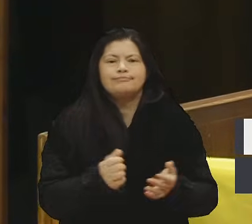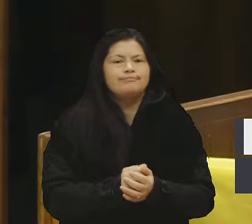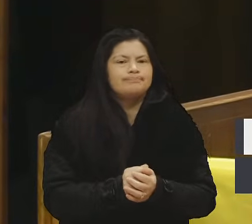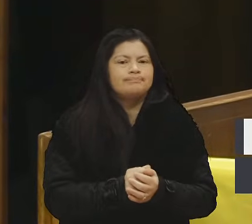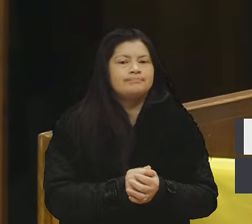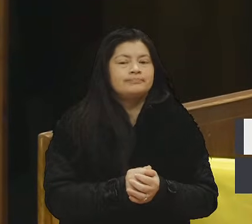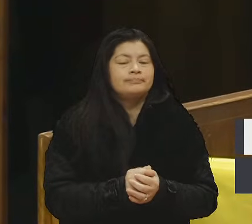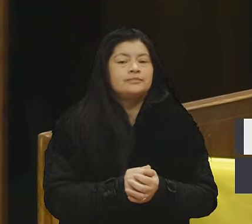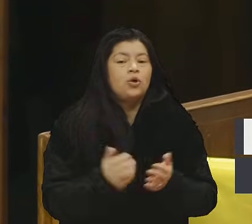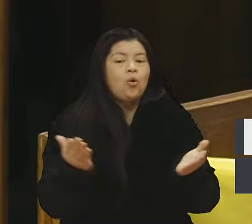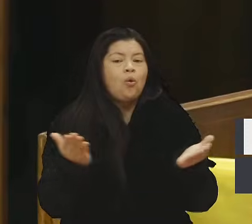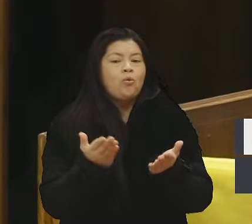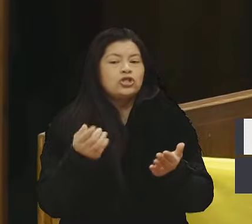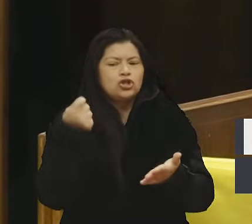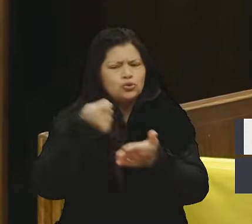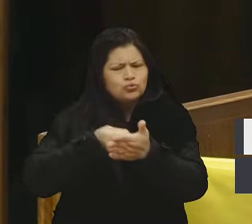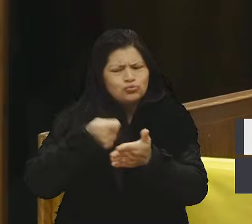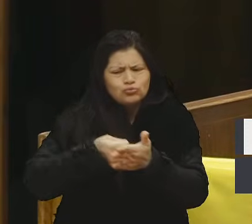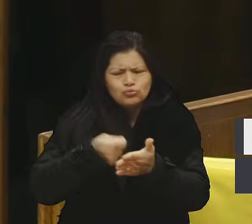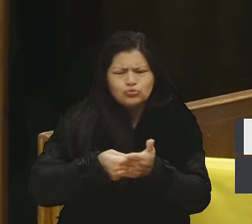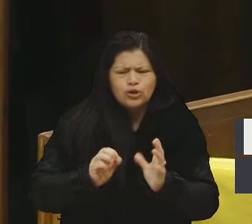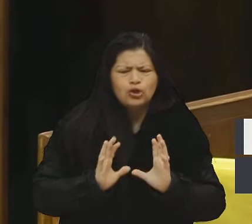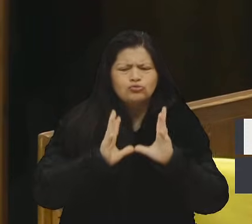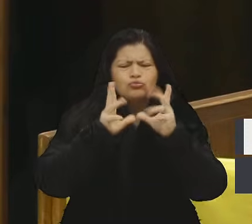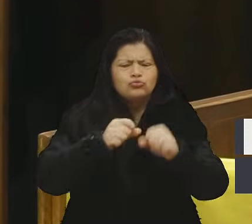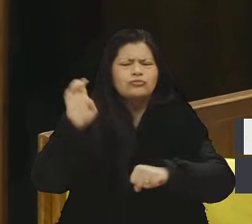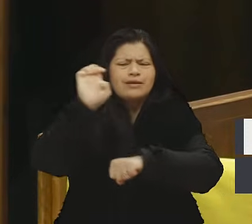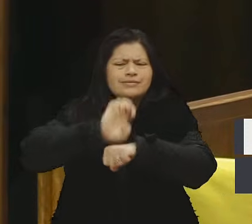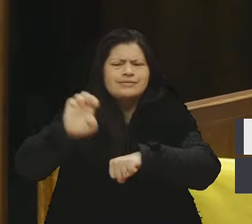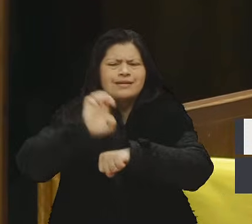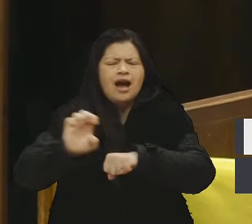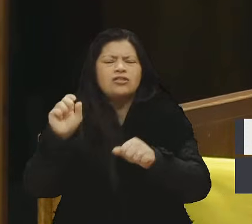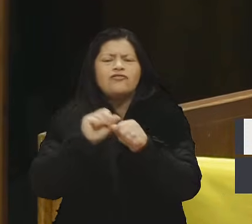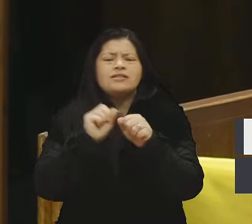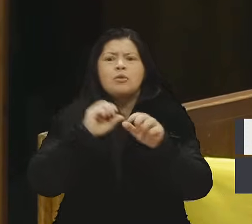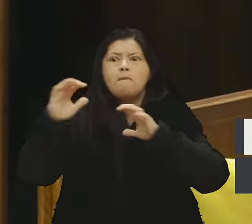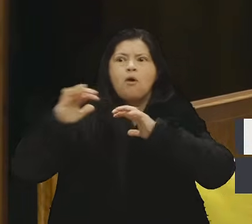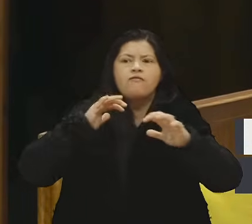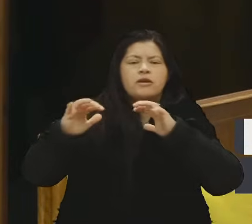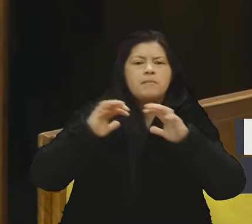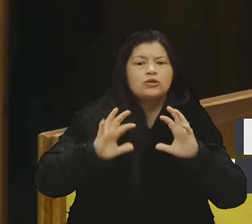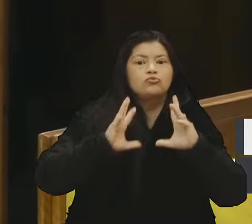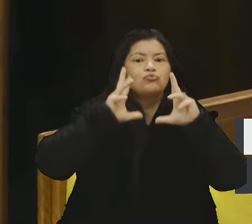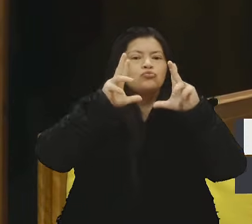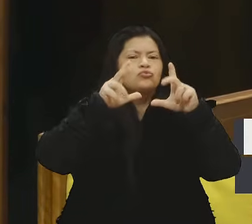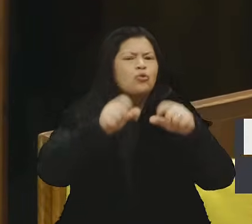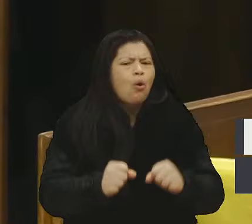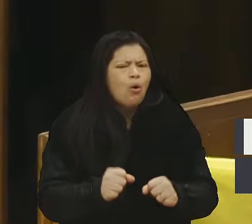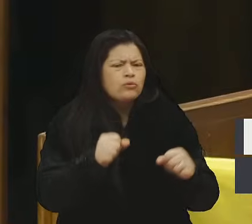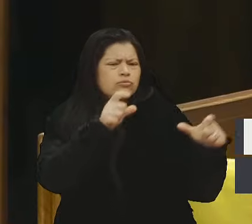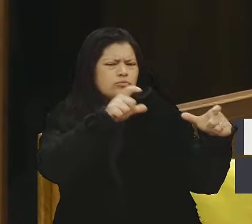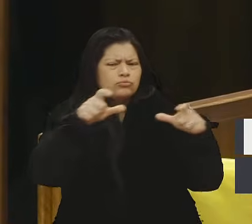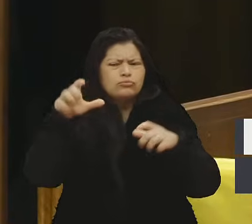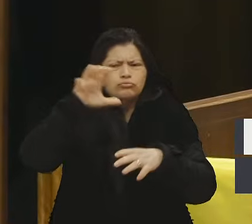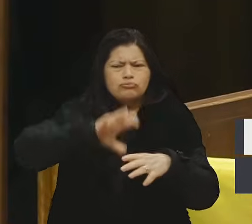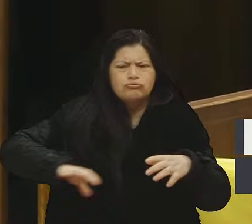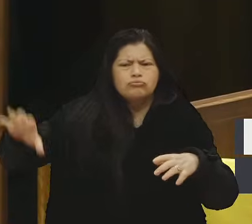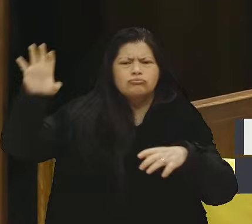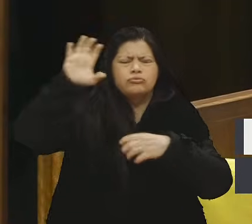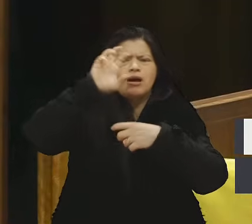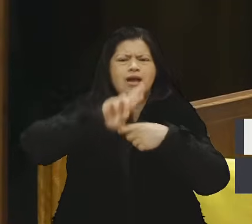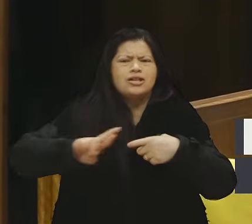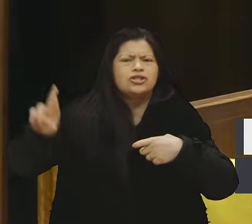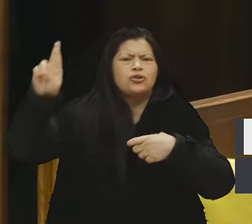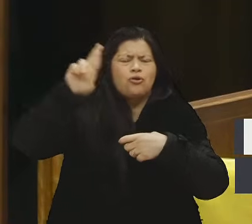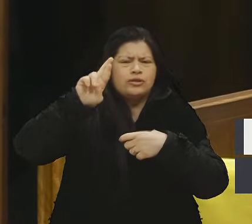nós estamos nessa luta por todo o Estado, fazendo mobilizações em todas as regiões, para que a